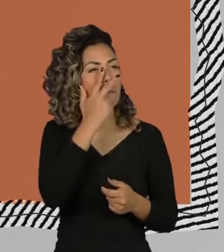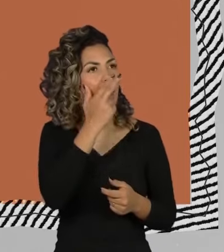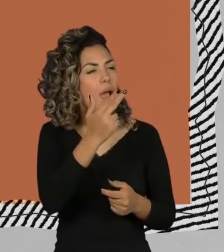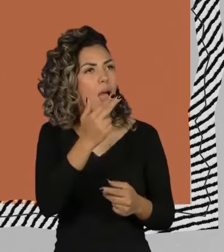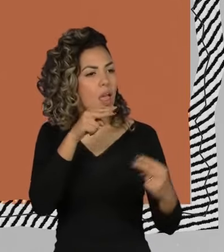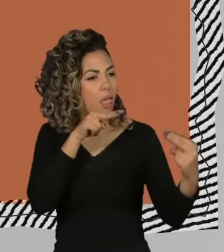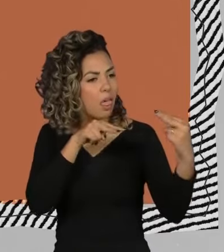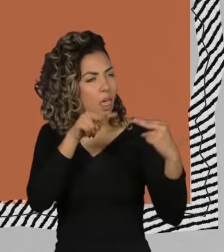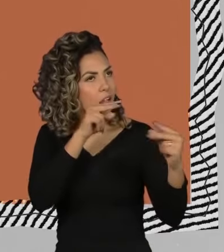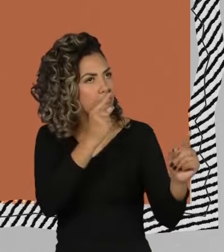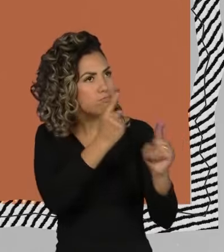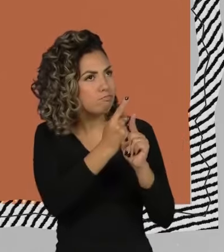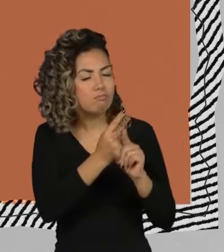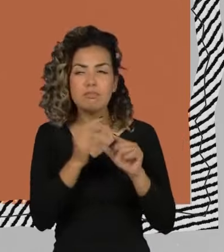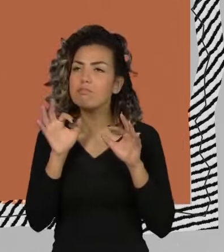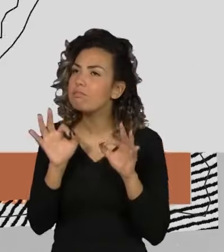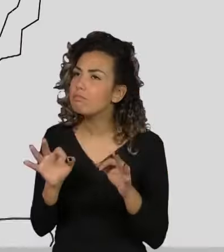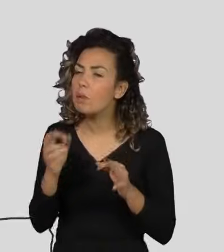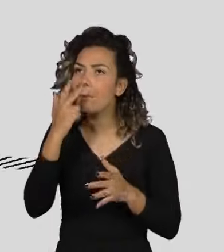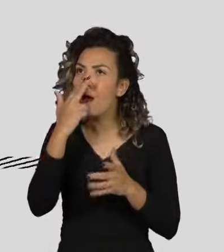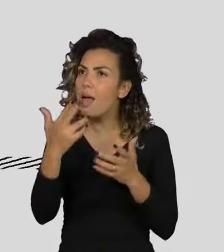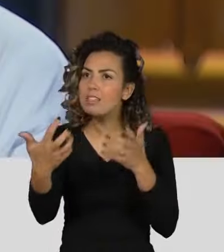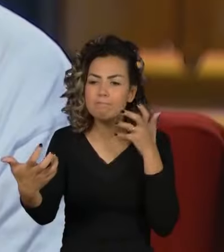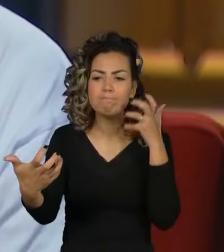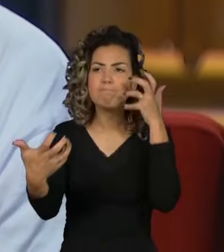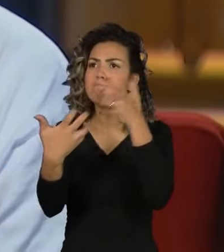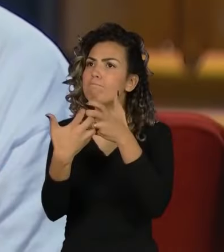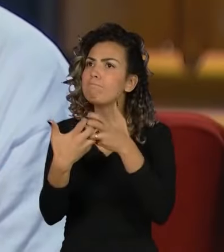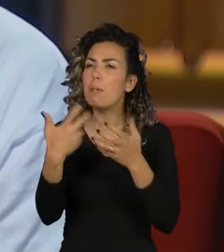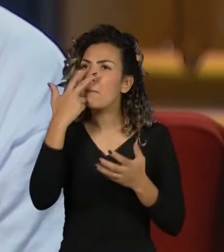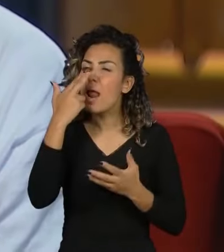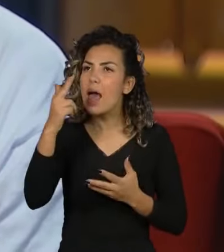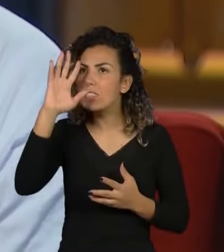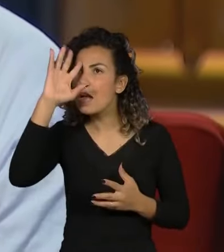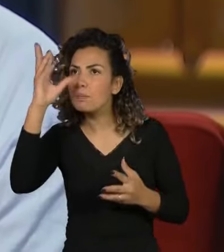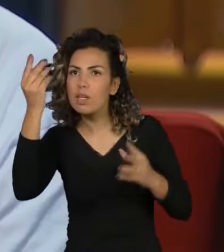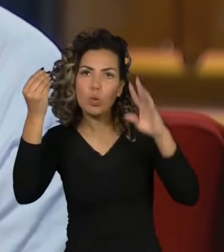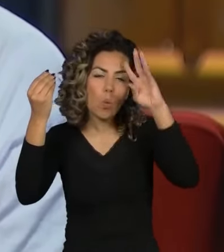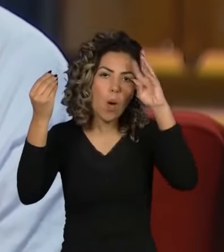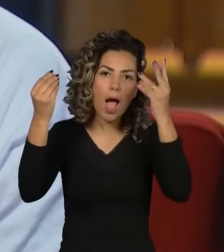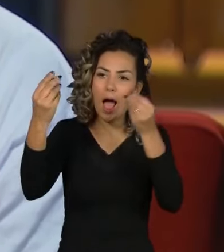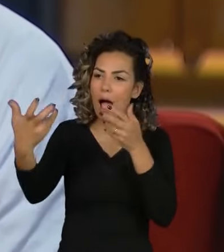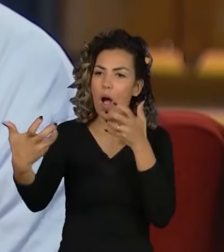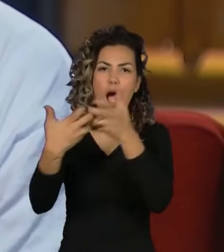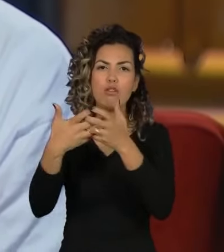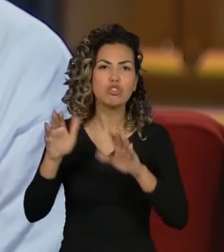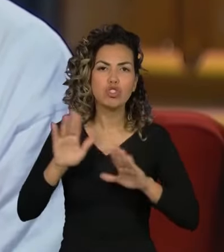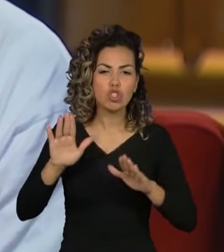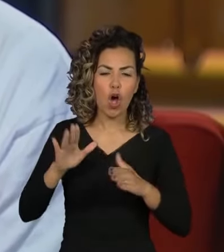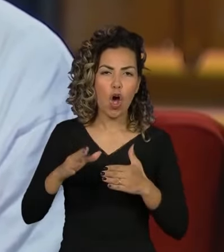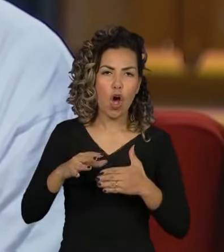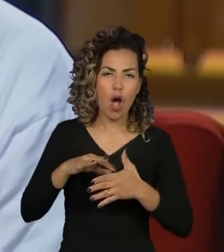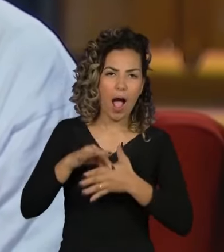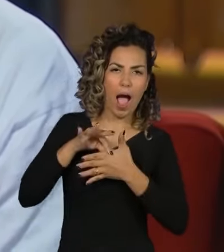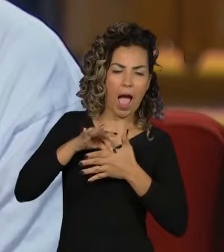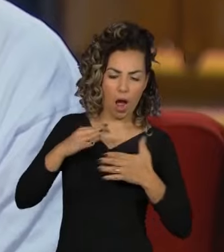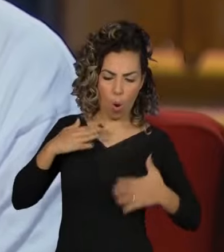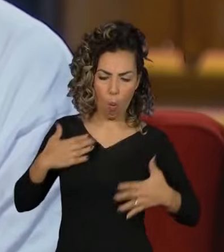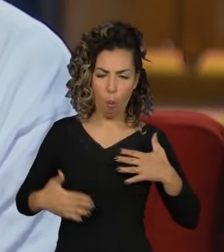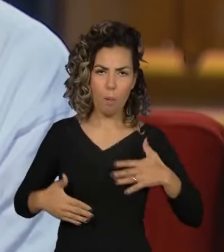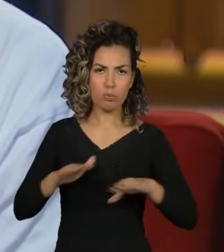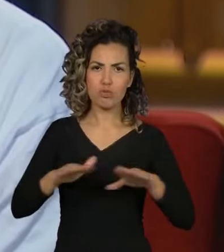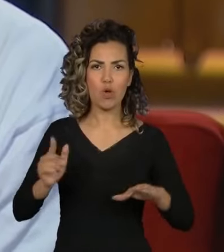a primeira vista foi uma conexão tipo meio que espiritual assim que eu posso dizer além da Carne assim sabe uh e foi nos pequenos